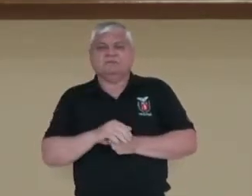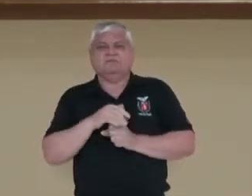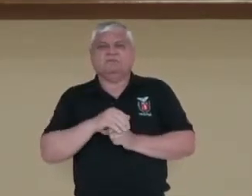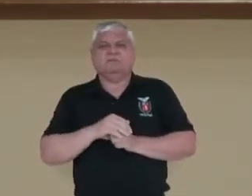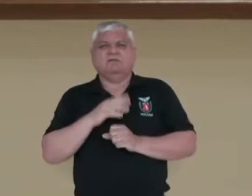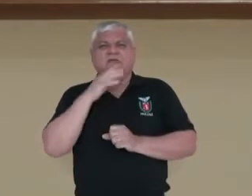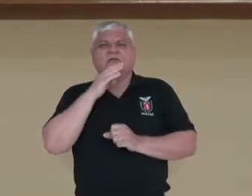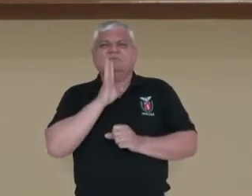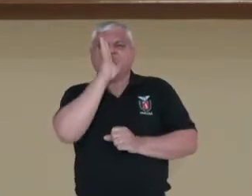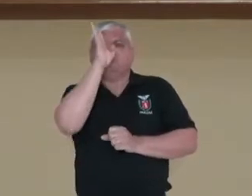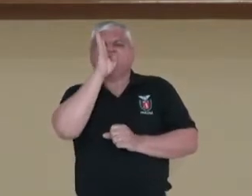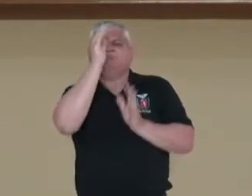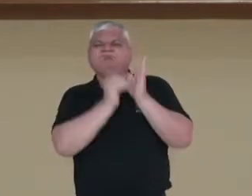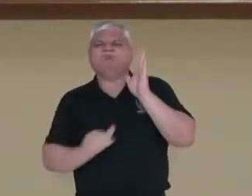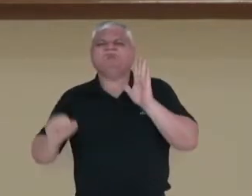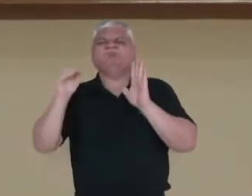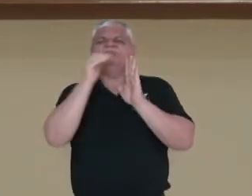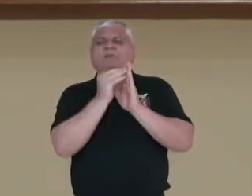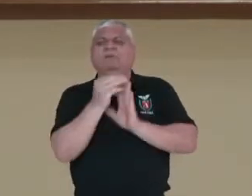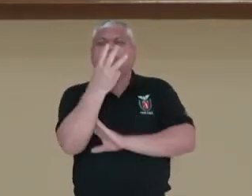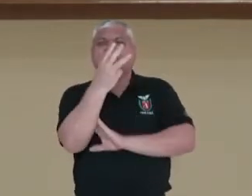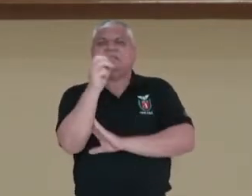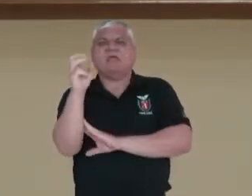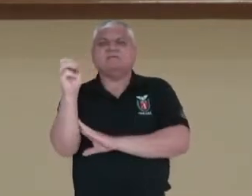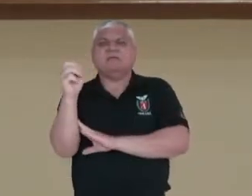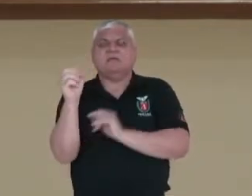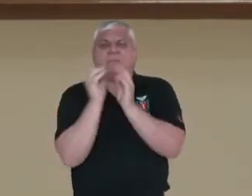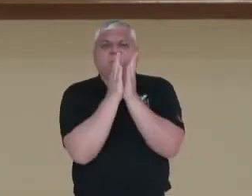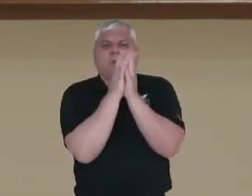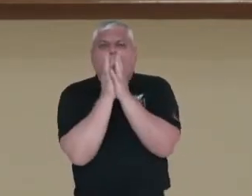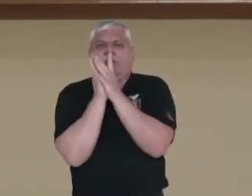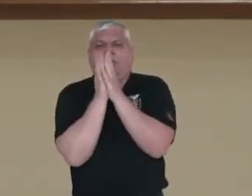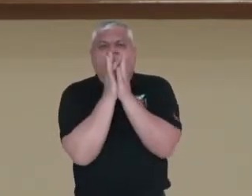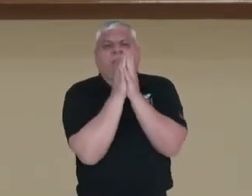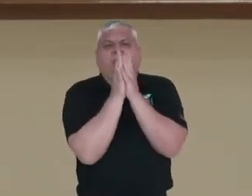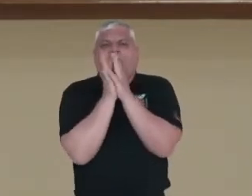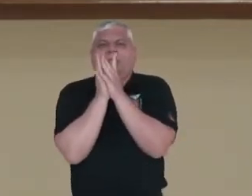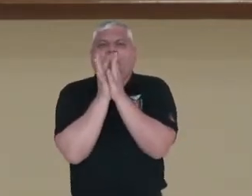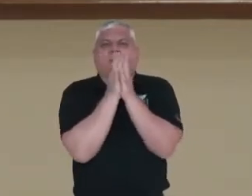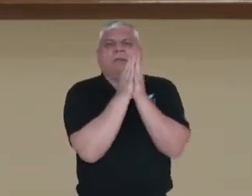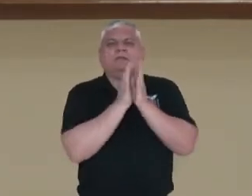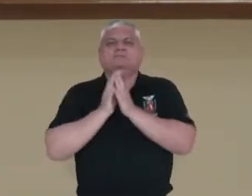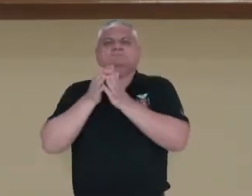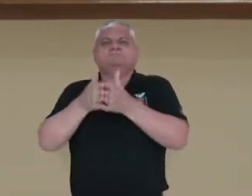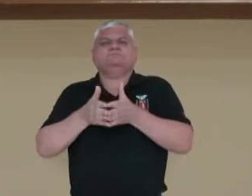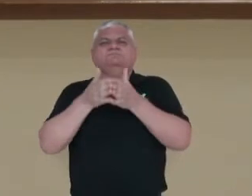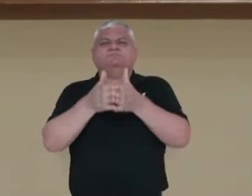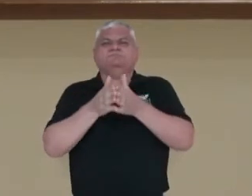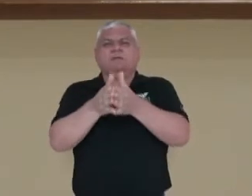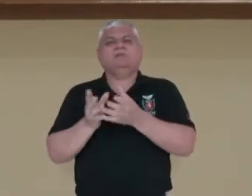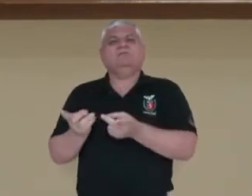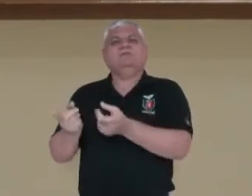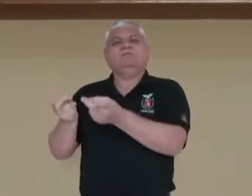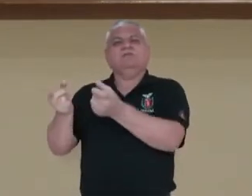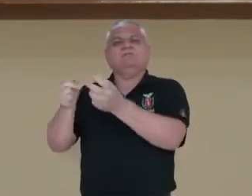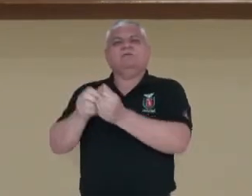para tentar diminuir o custo e aumentar o lucro na hora da venda dessas pessoas que seriam escravizadas